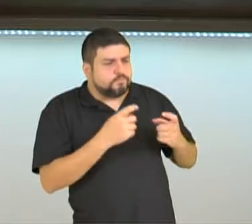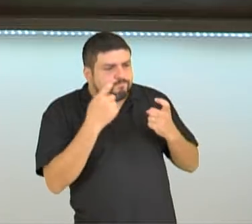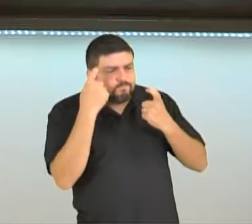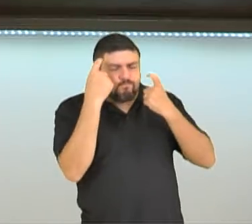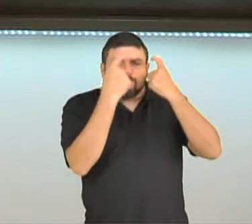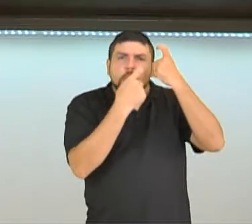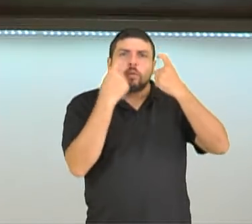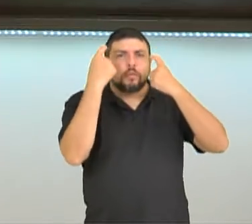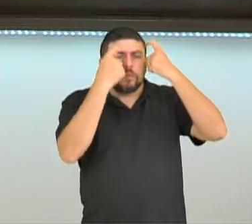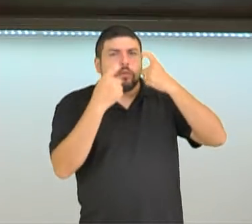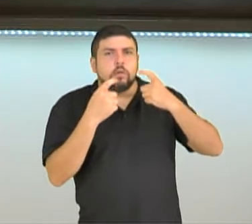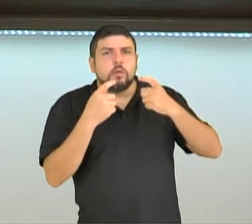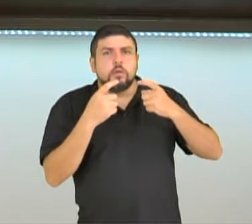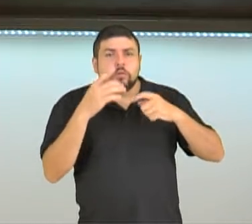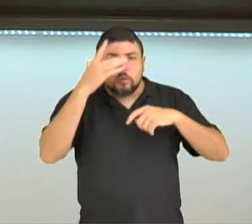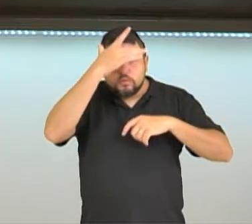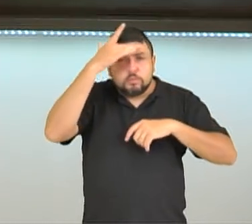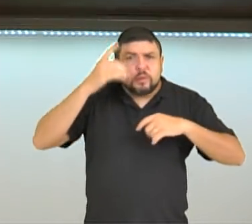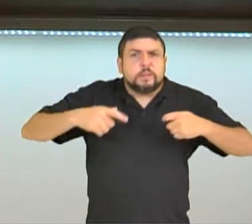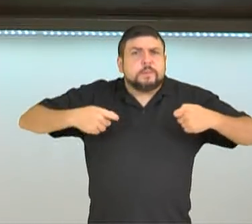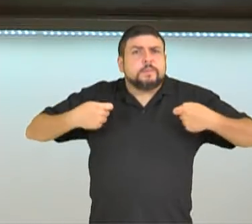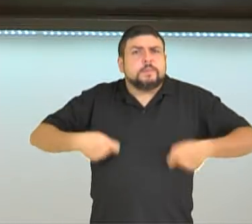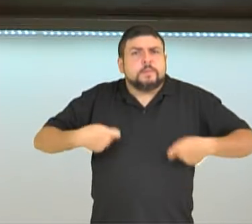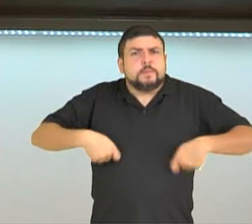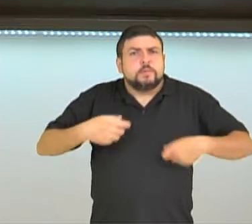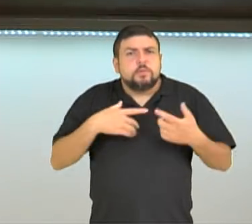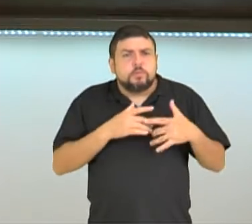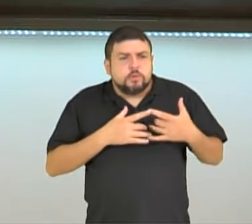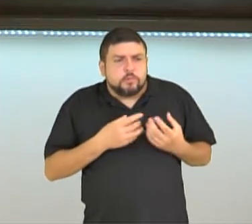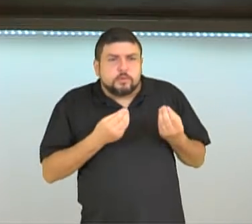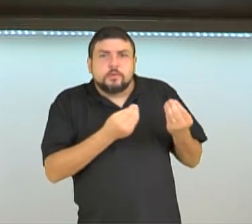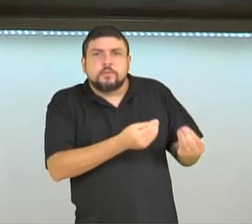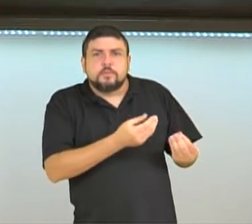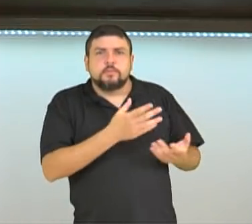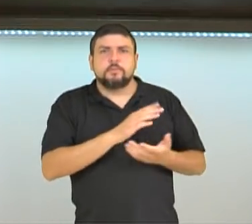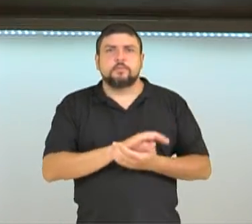preocupação com o ato de doar e salvar uma vida.